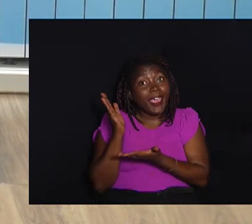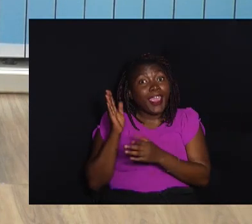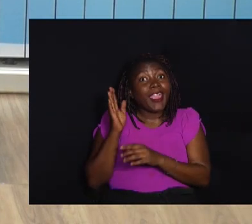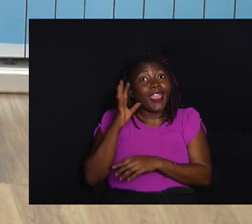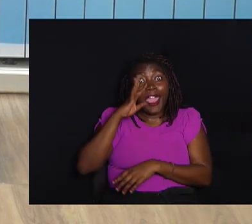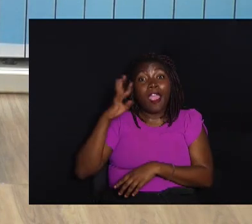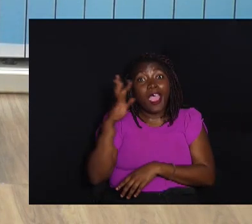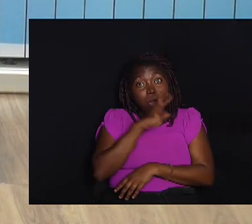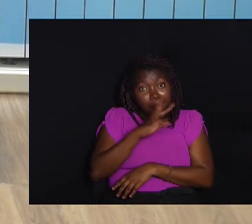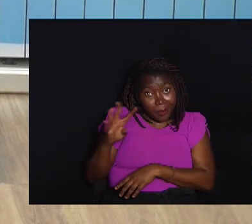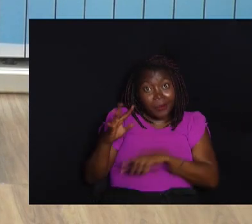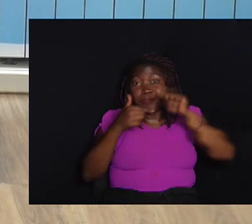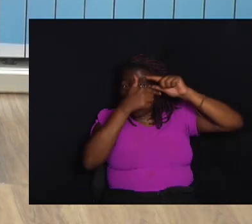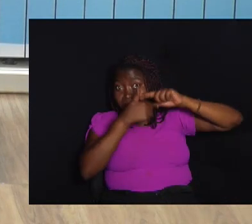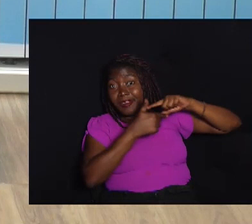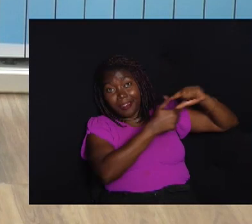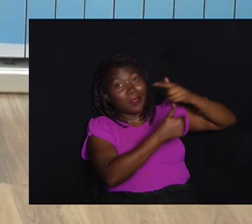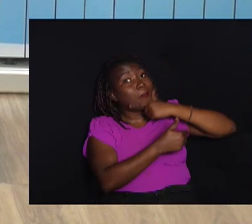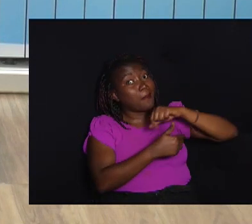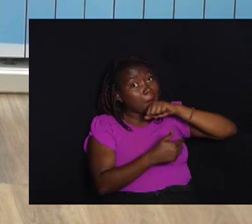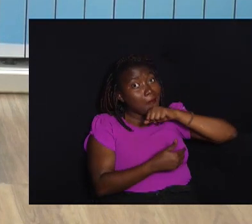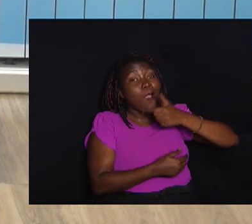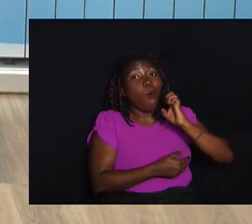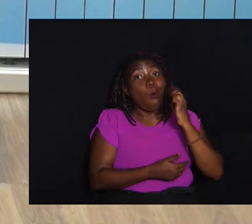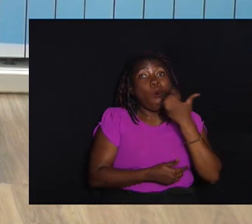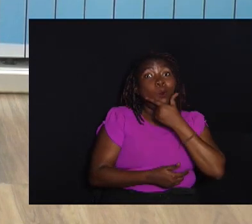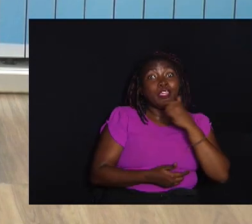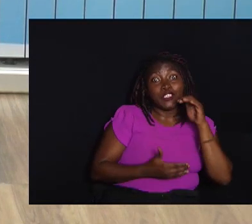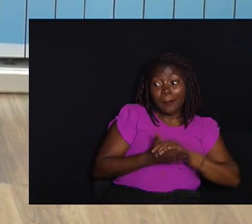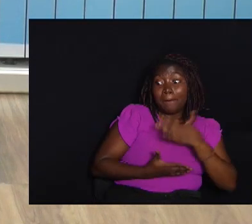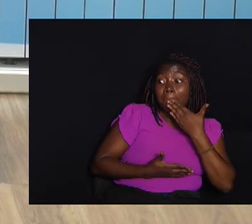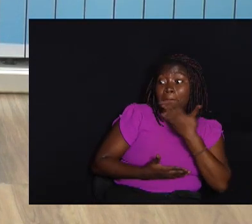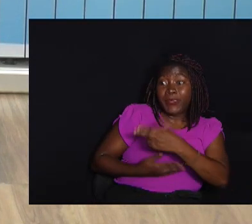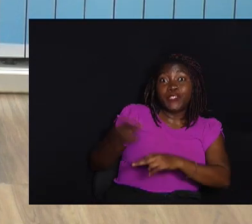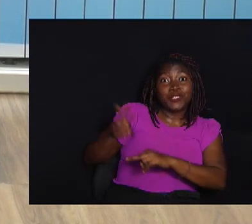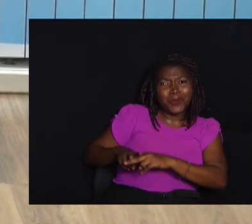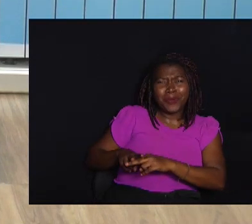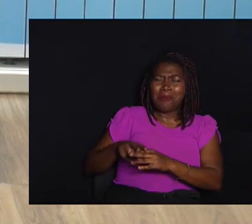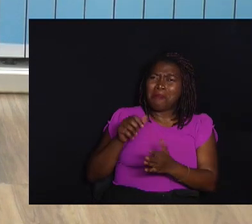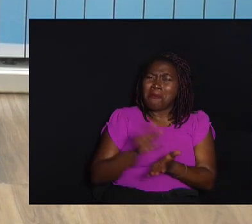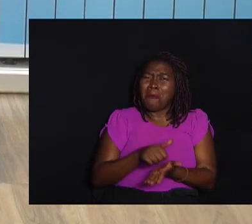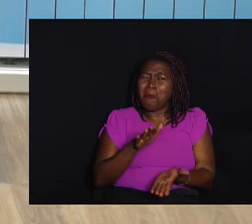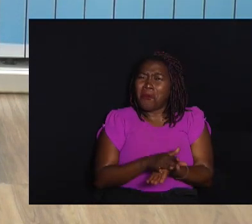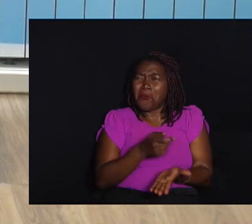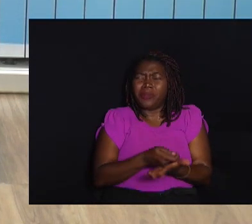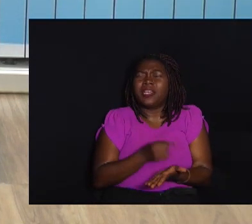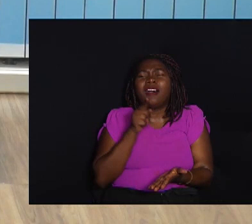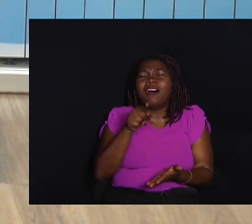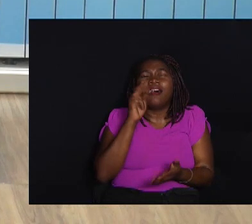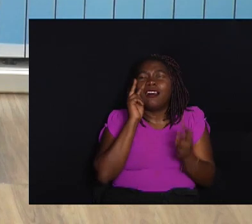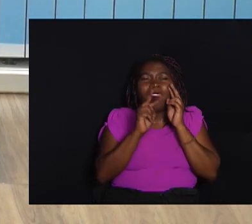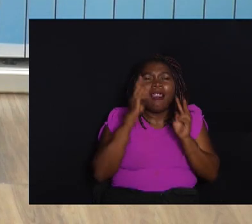alienação parental, o ex-marido acabou pedindo a prisão, né? E aí multa. Qual que é a sua avaliação sobre esse caso? Realmente